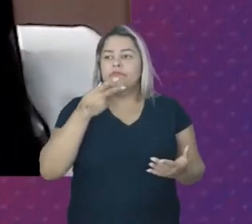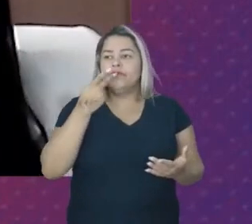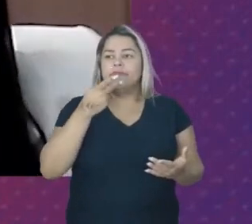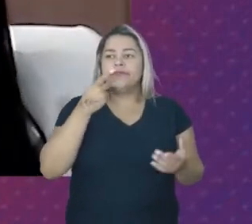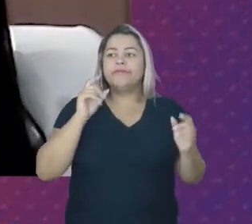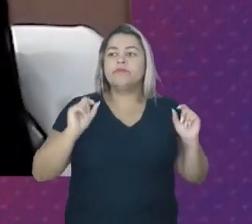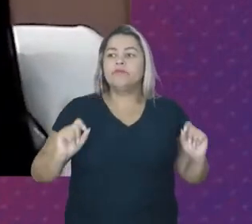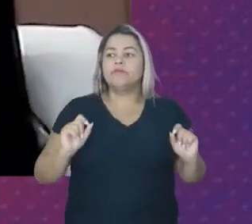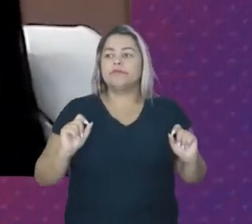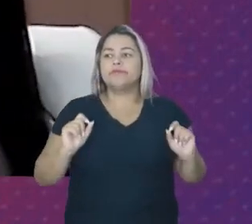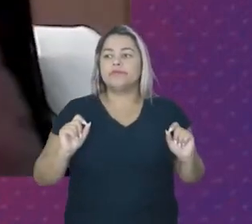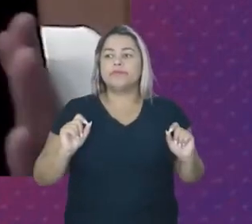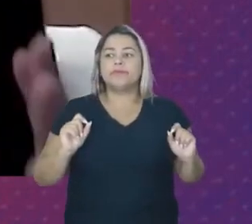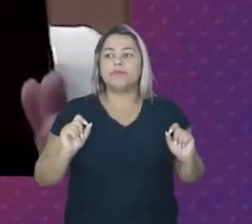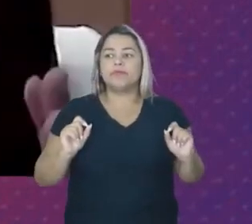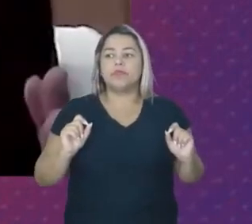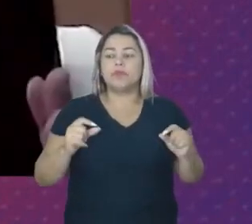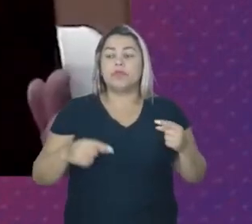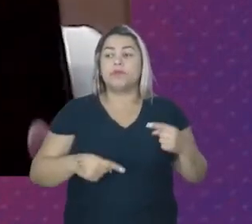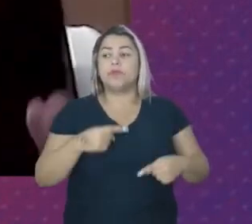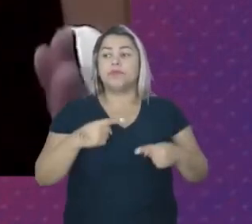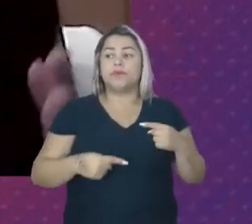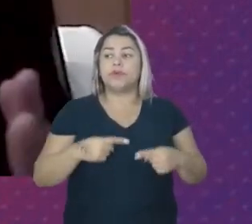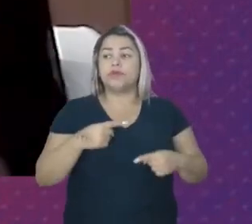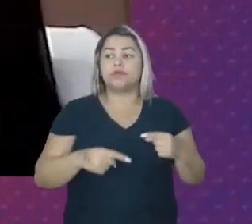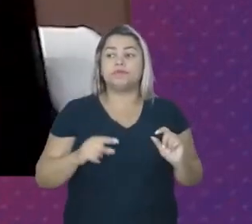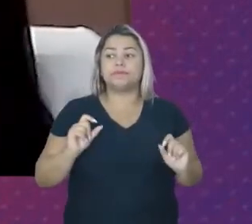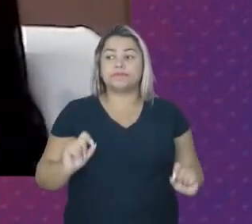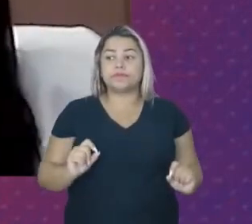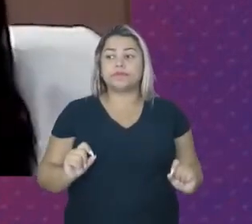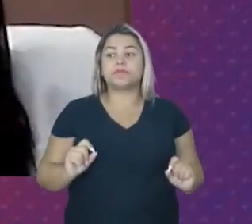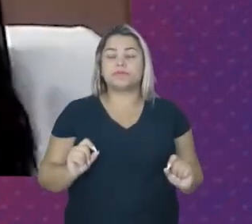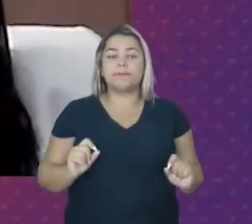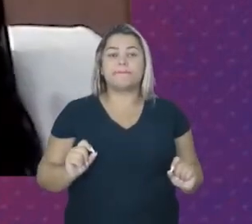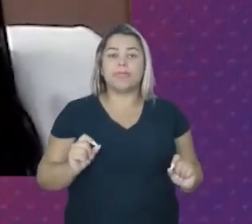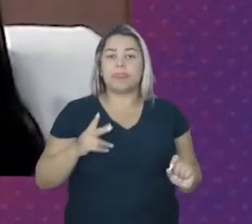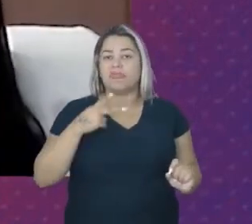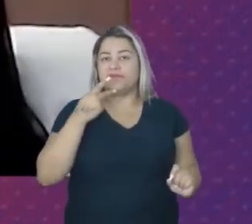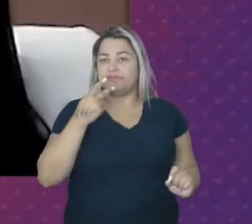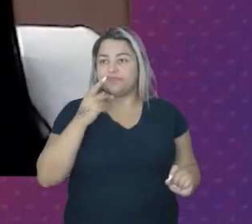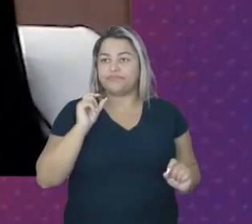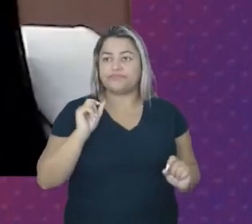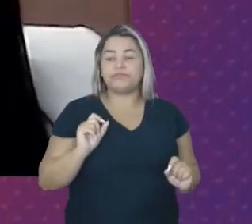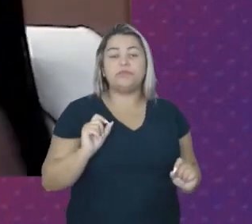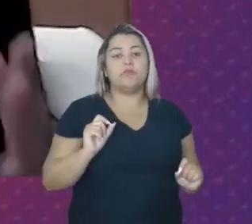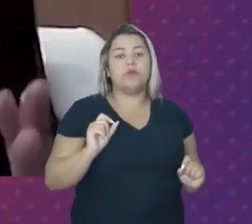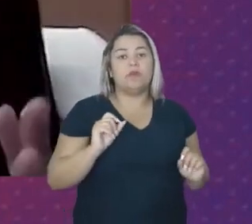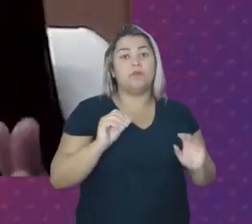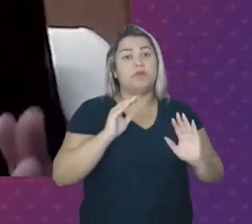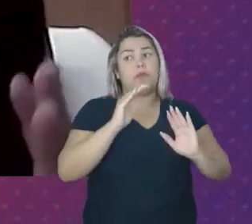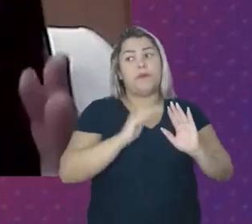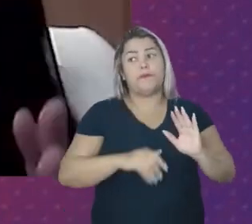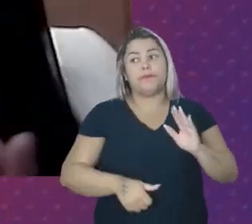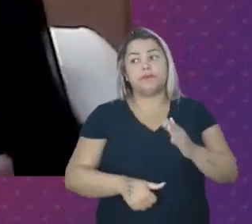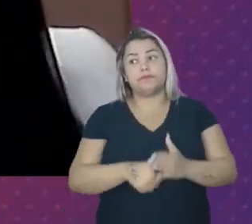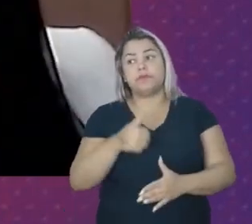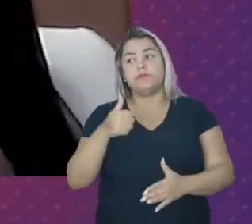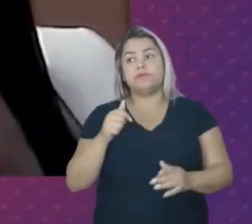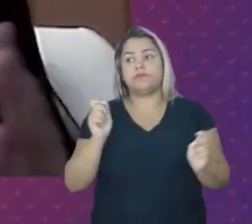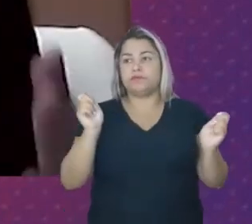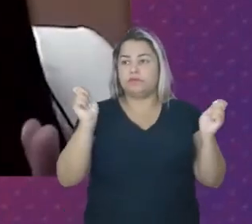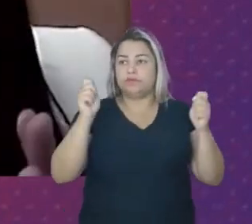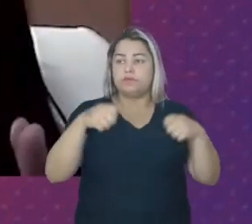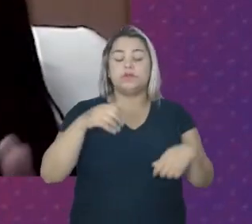respeito de conteúdo político, mas para a gente falar um pouco disso, de conteúdo, primeiro a gente